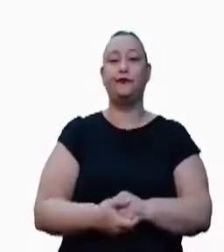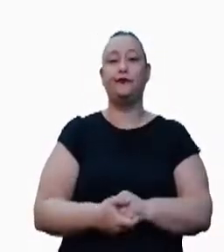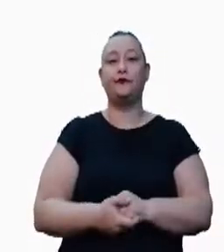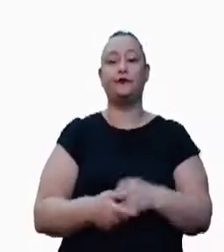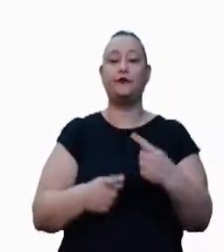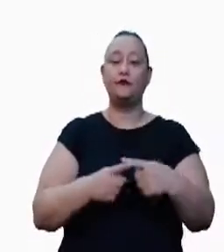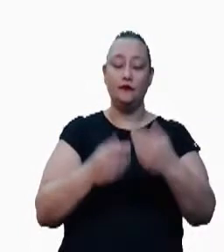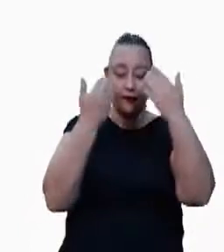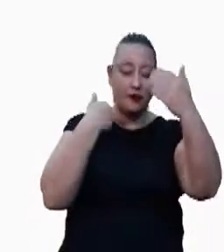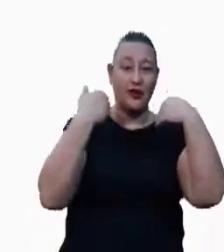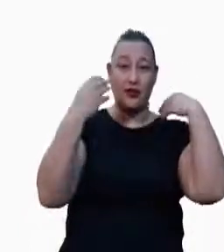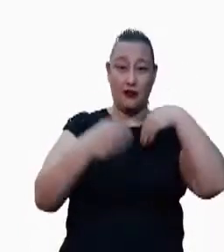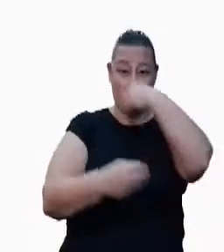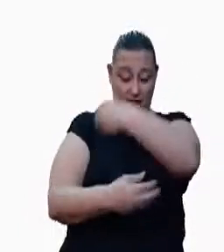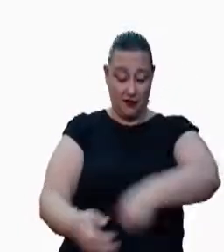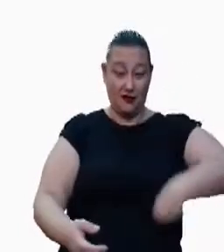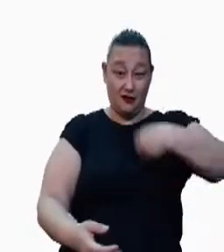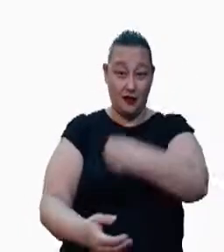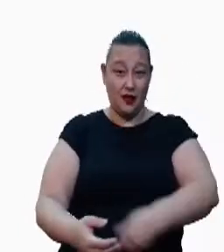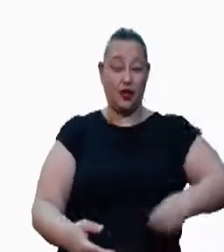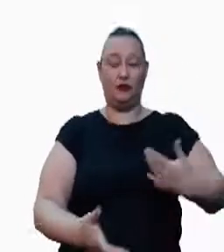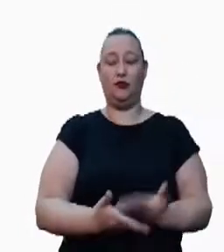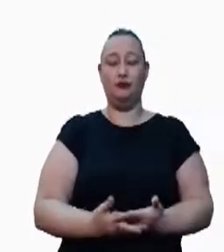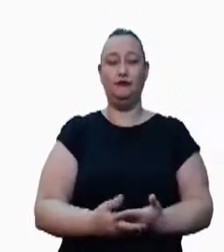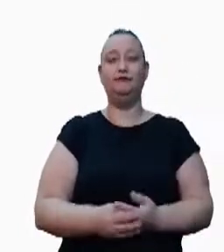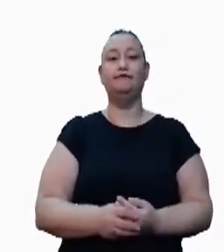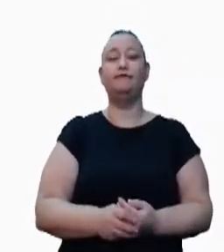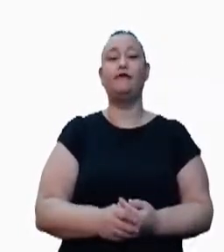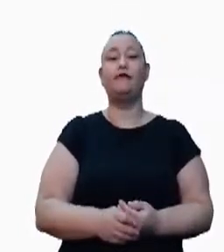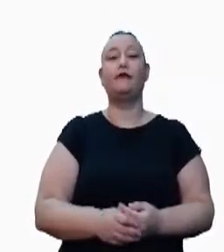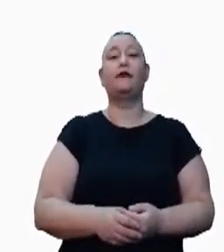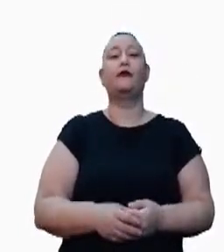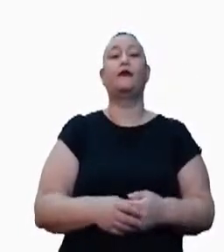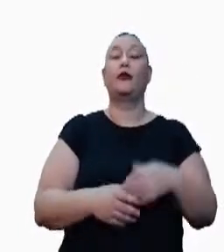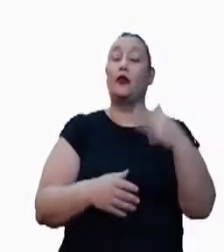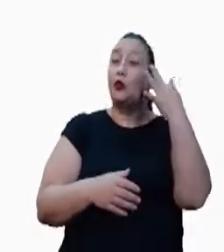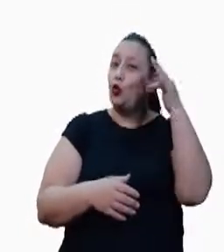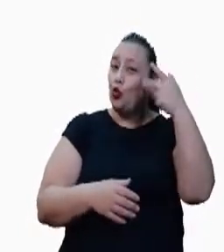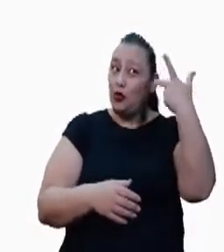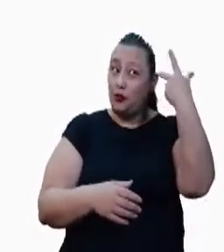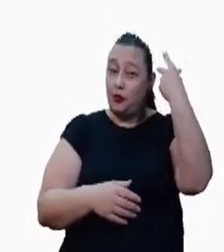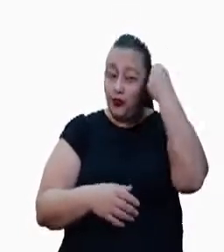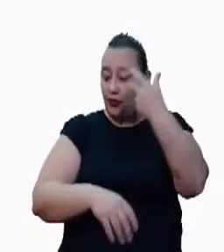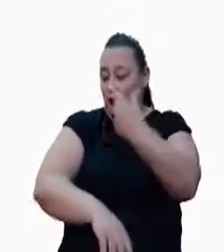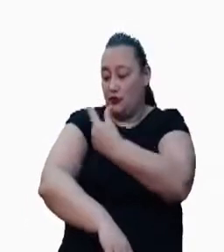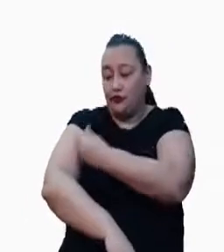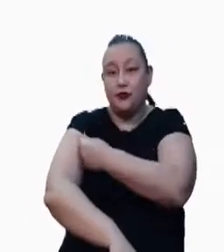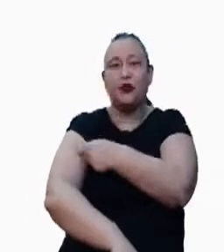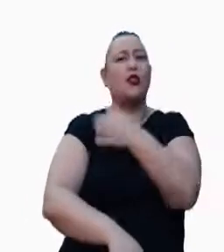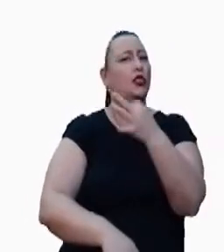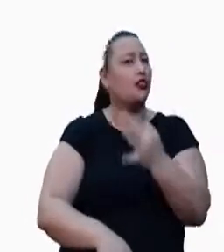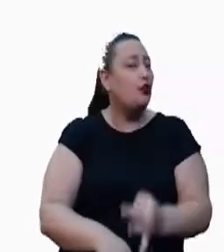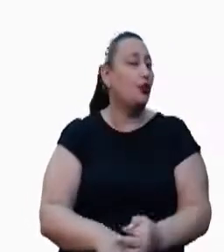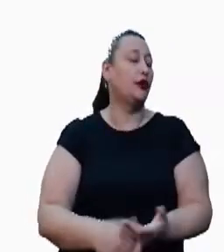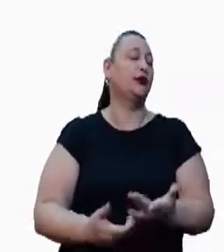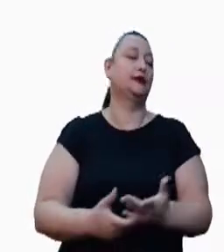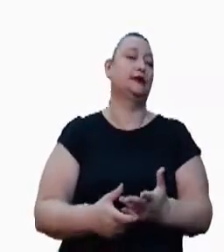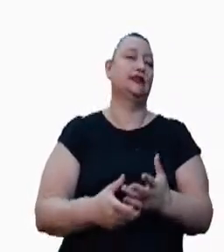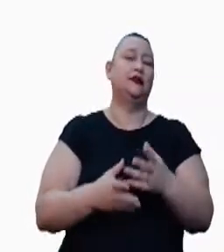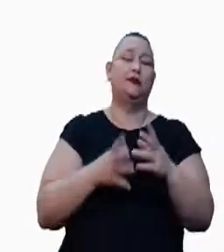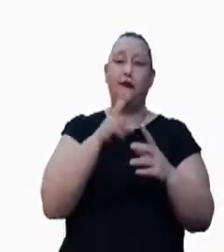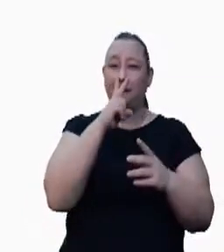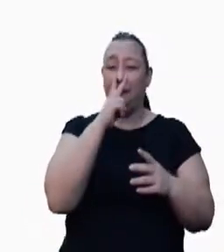vai estar no organismo durante aquele tempo. Ele causa dor local, como eu comentei, as pessoas referem um ardor, né, ela arde